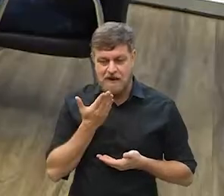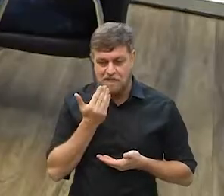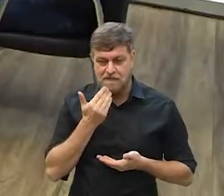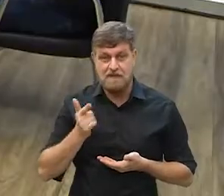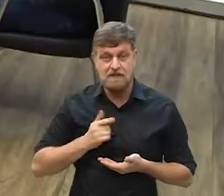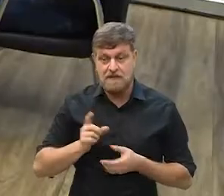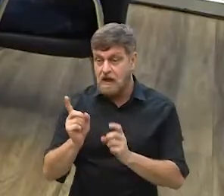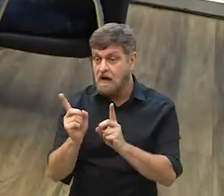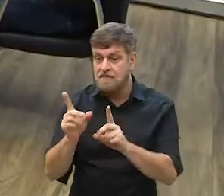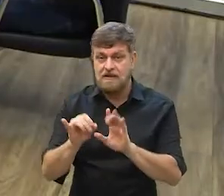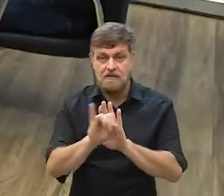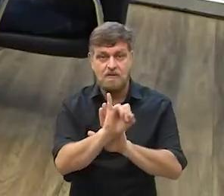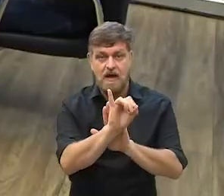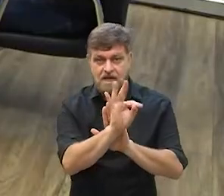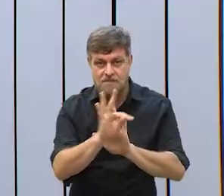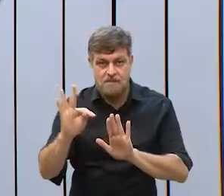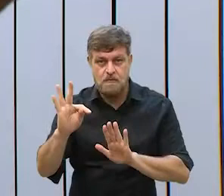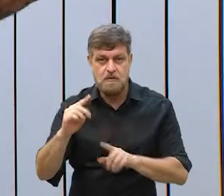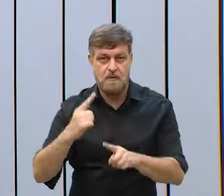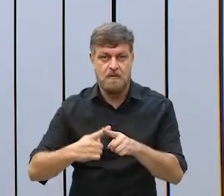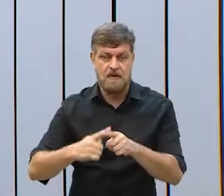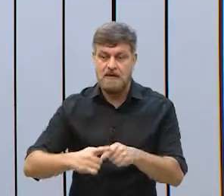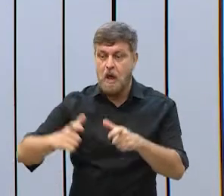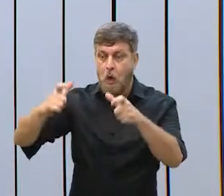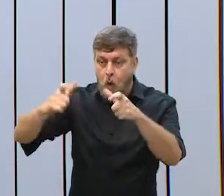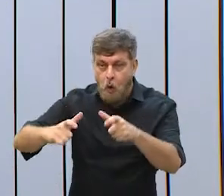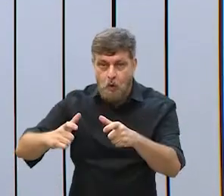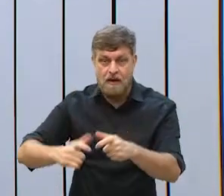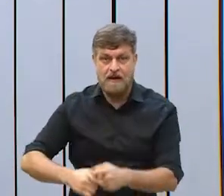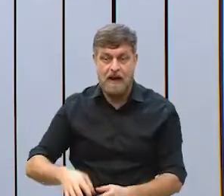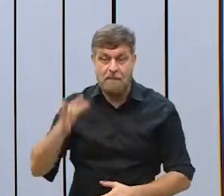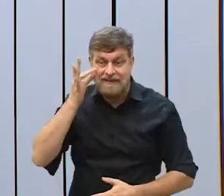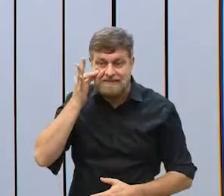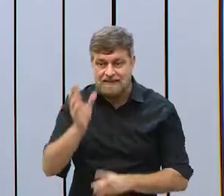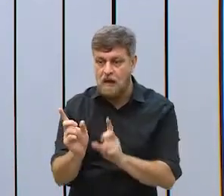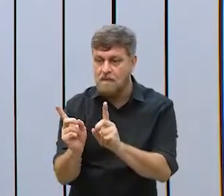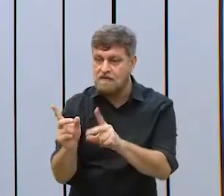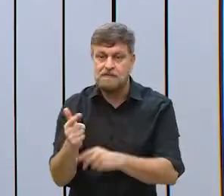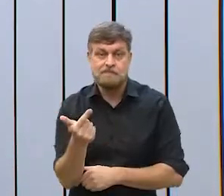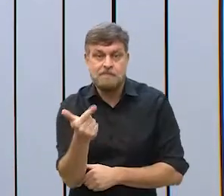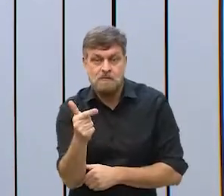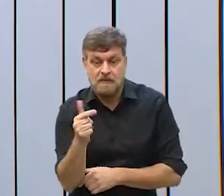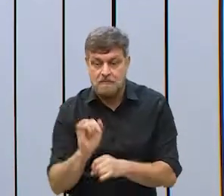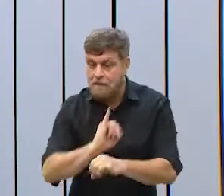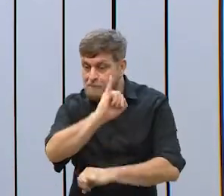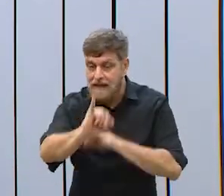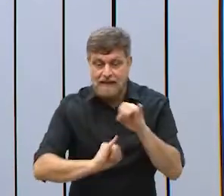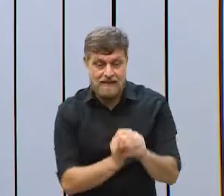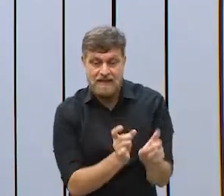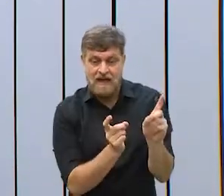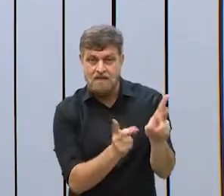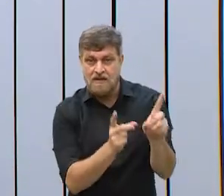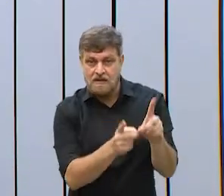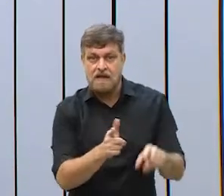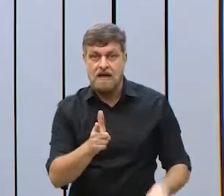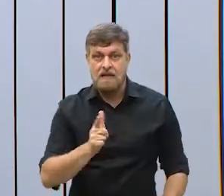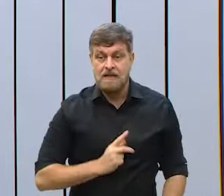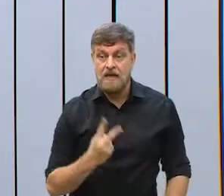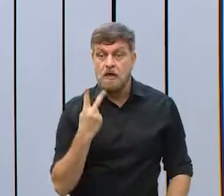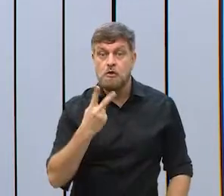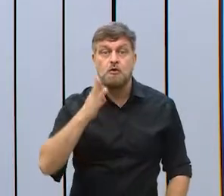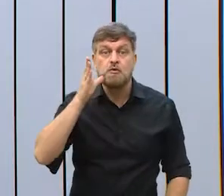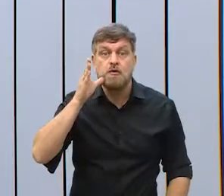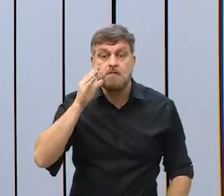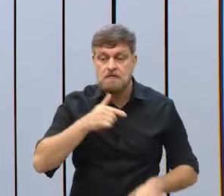está vendendo no iFood, porque ela não tem uma condição mas ela vende, colocou, e hoje já tem 2